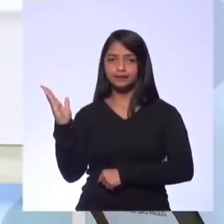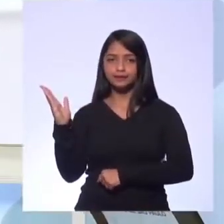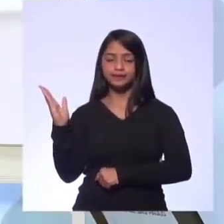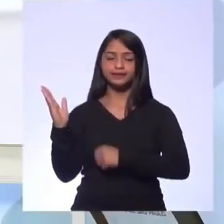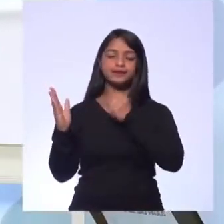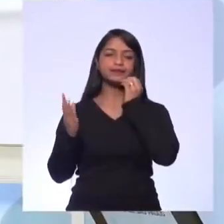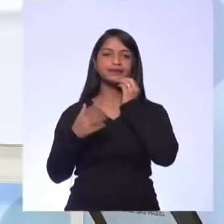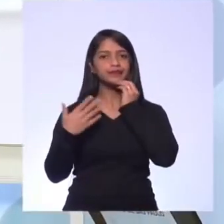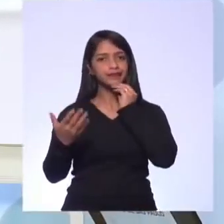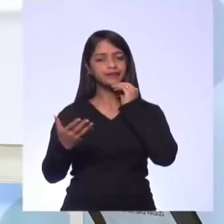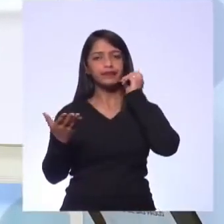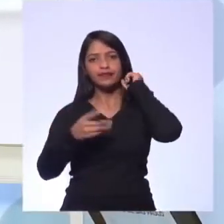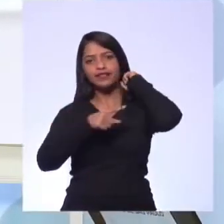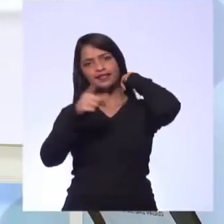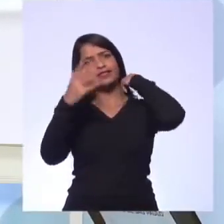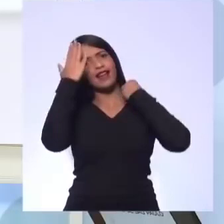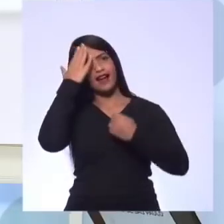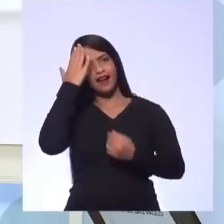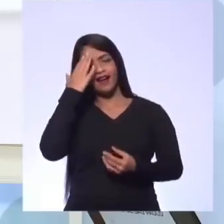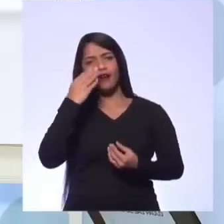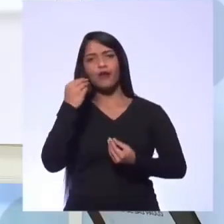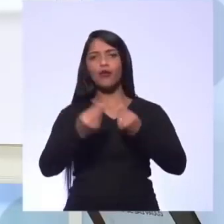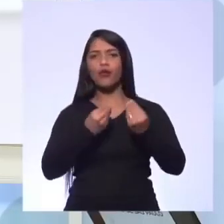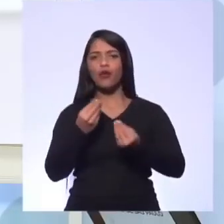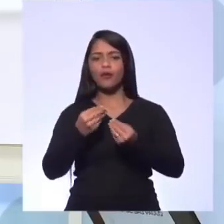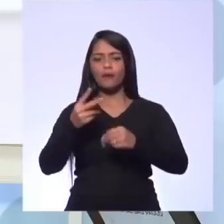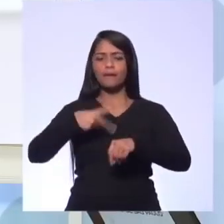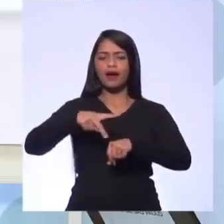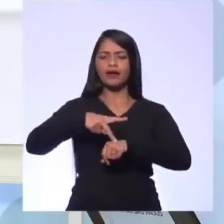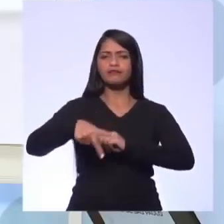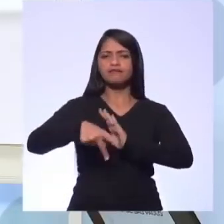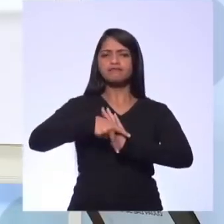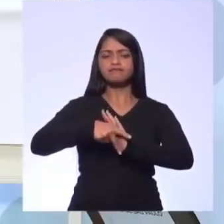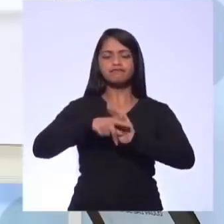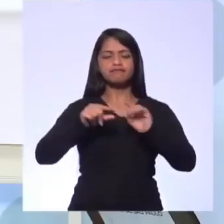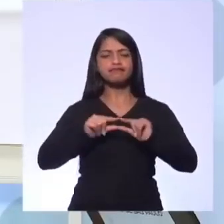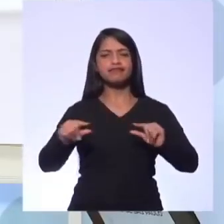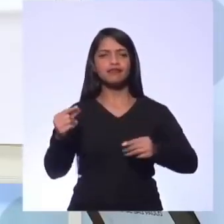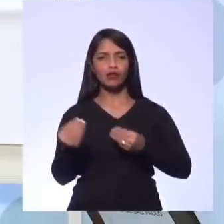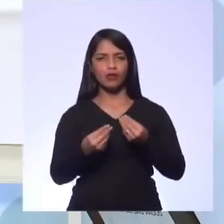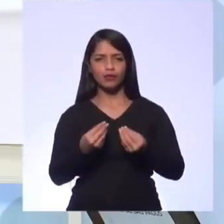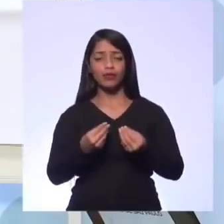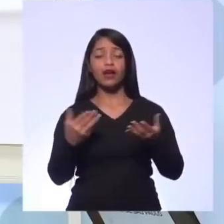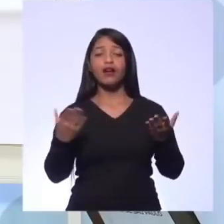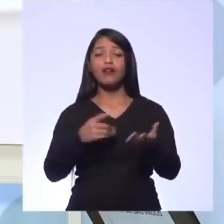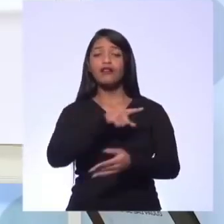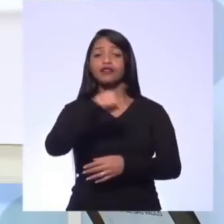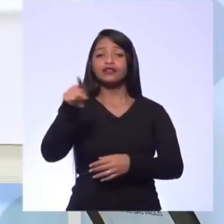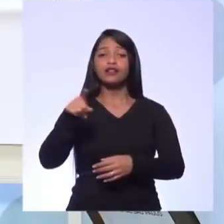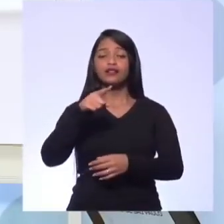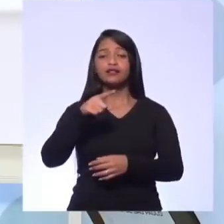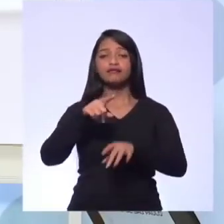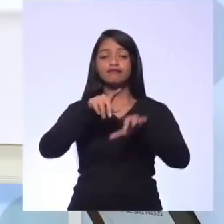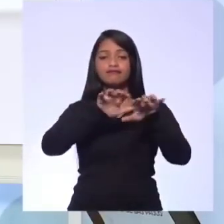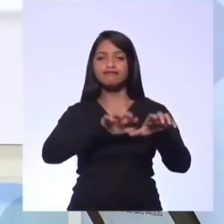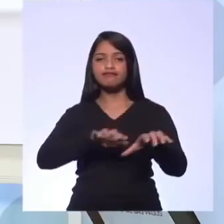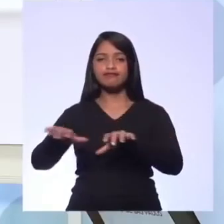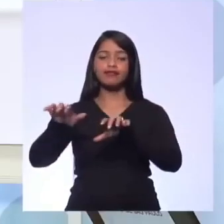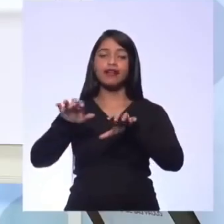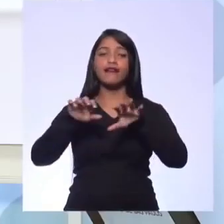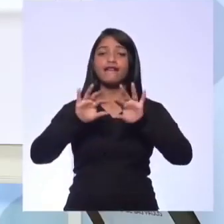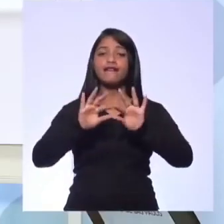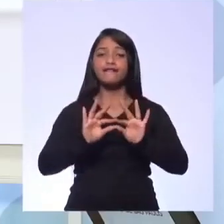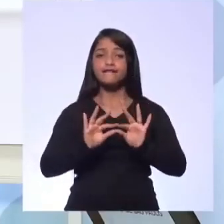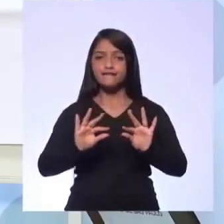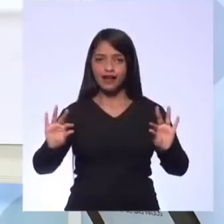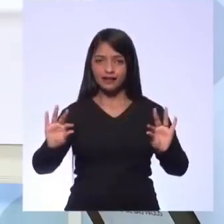já sabem aí escreverem agora as nacionalidades, a gente vai fazer um pouquinho diferente. Agora vocês vão escrever frases seguindo aí o que